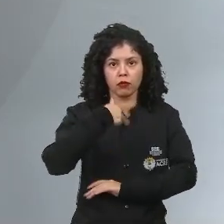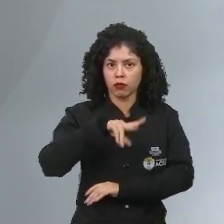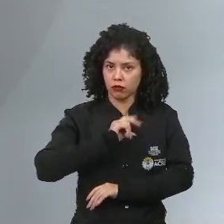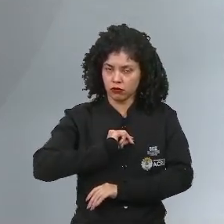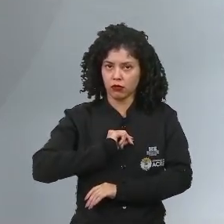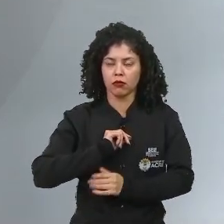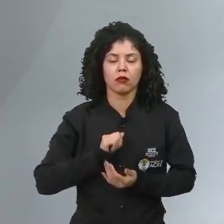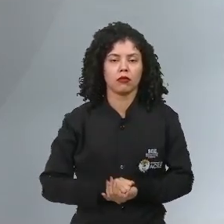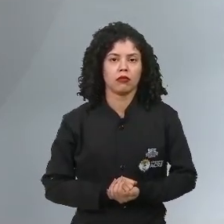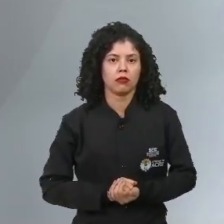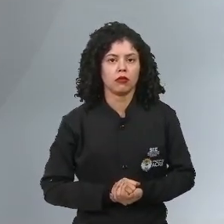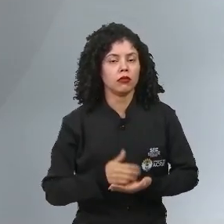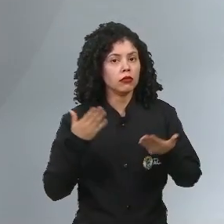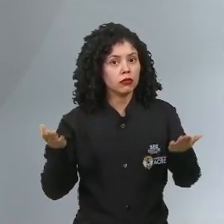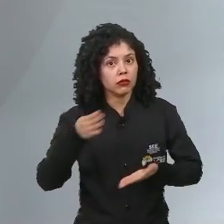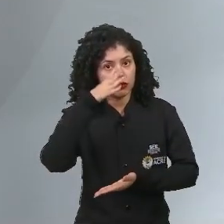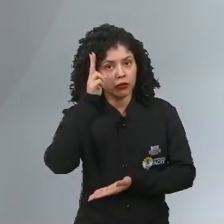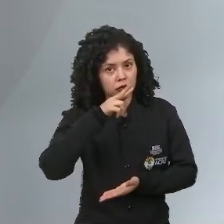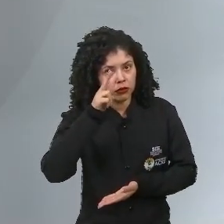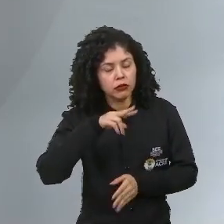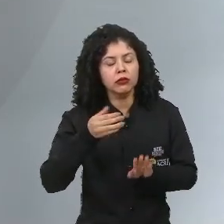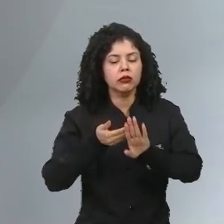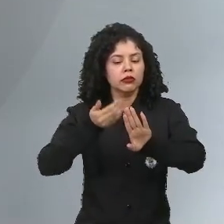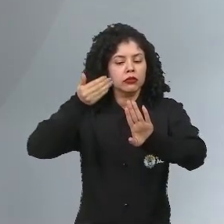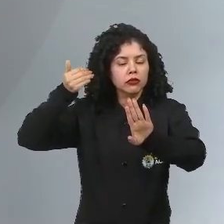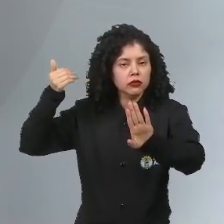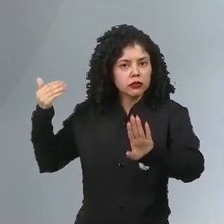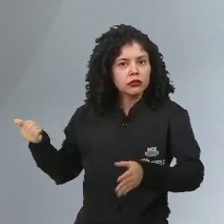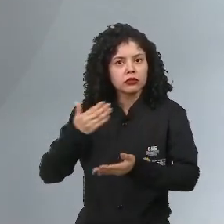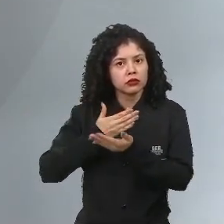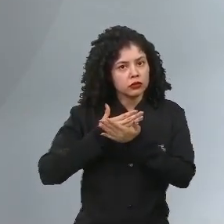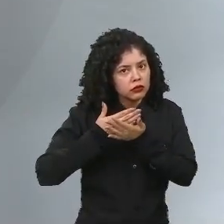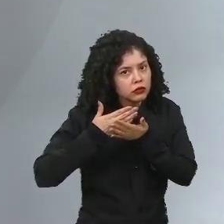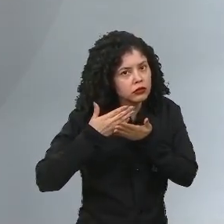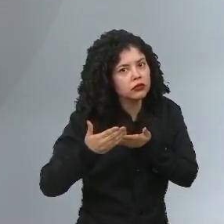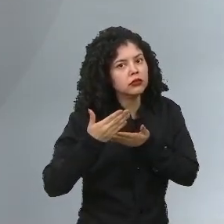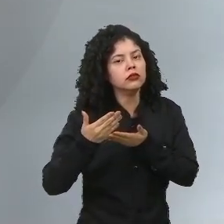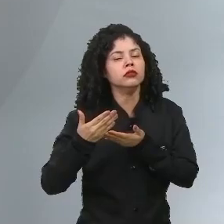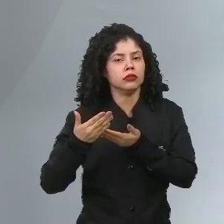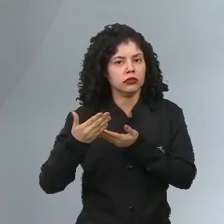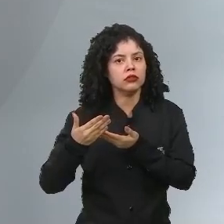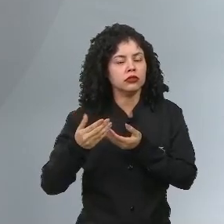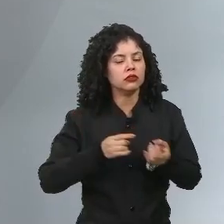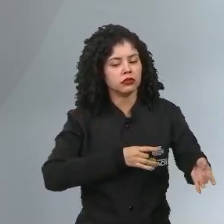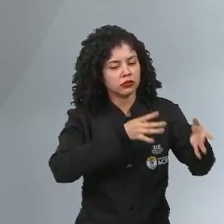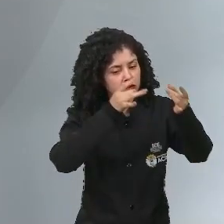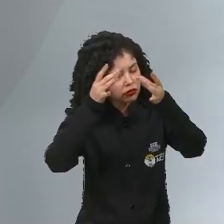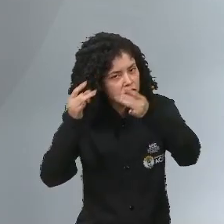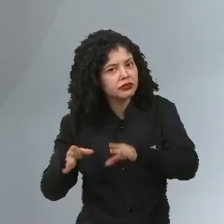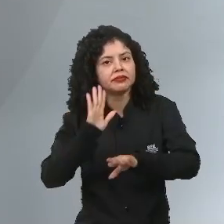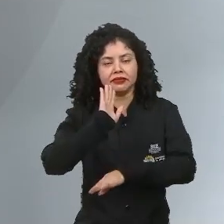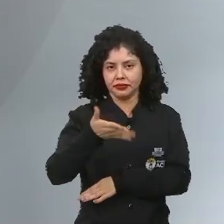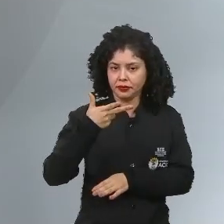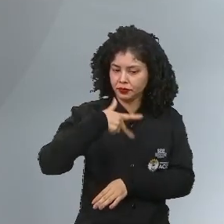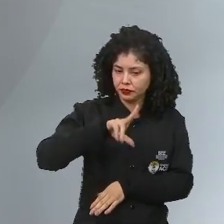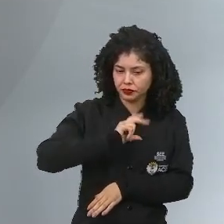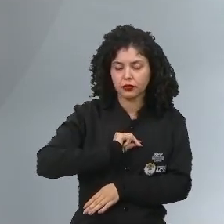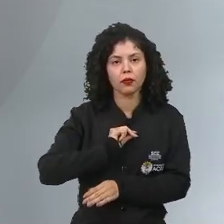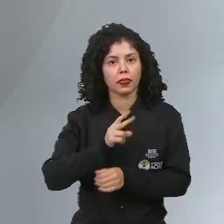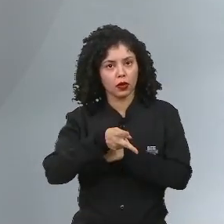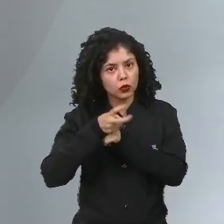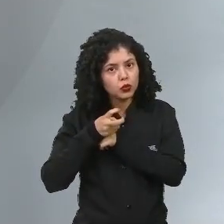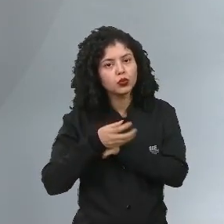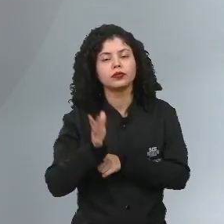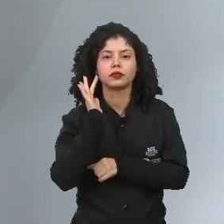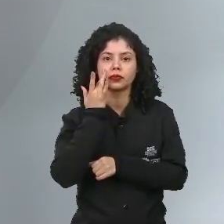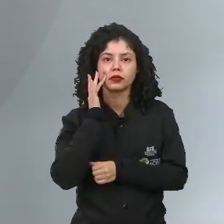Brasil colonial. Lembrando que desde o início, movido pela prática mercantilista, os portugueses já buscavam o ouro no